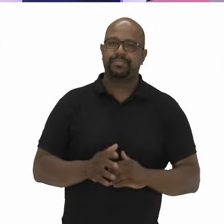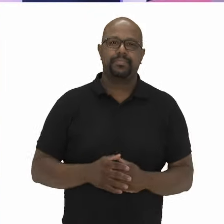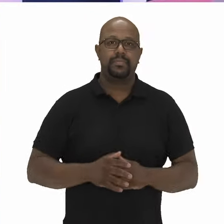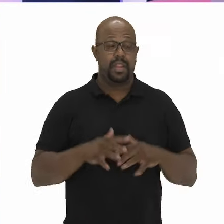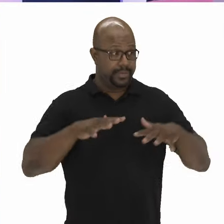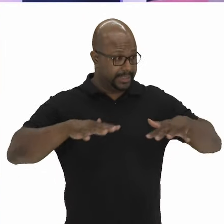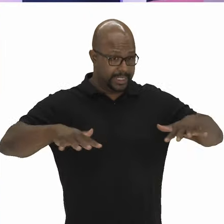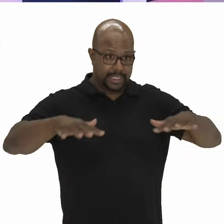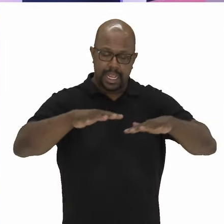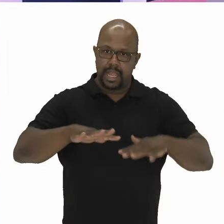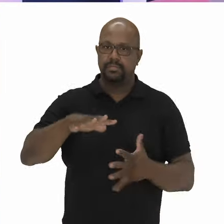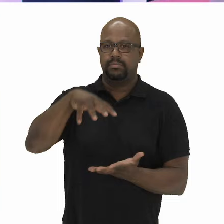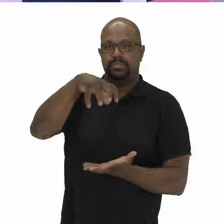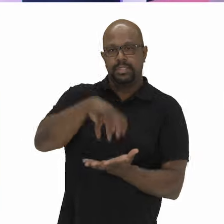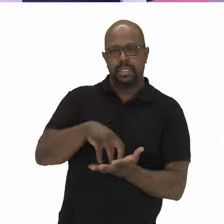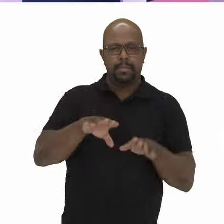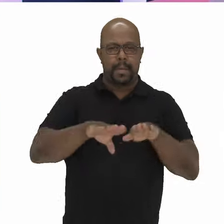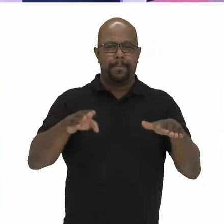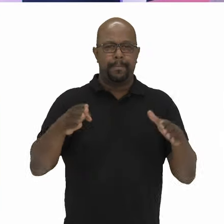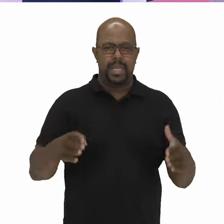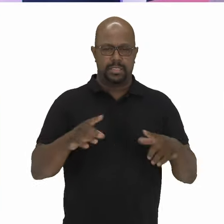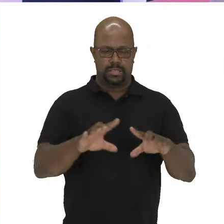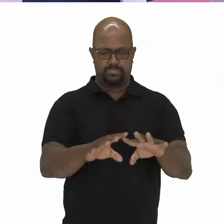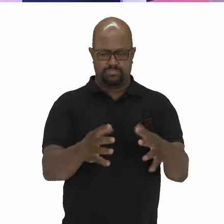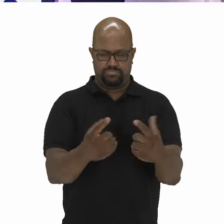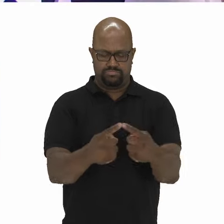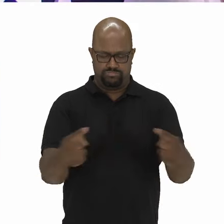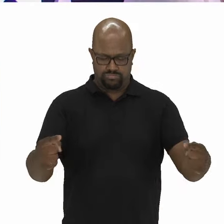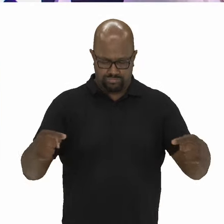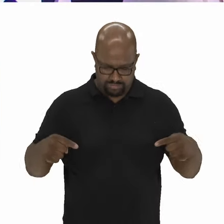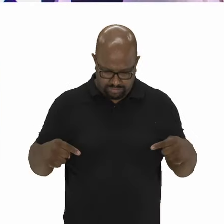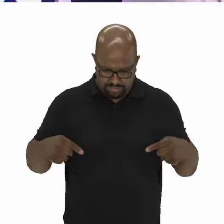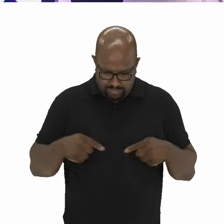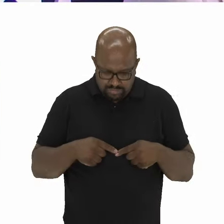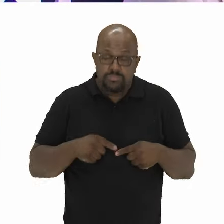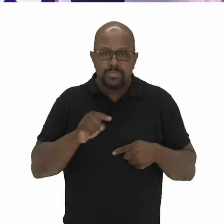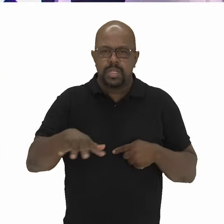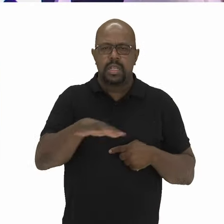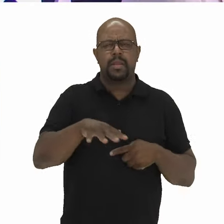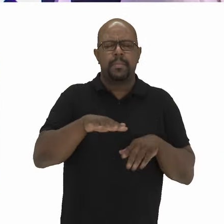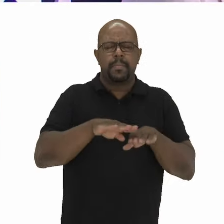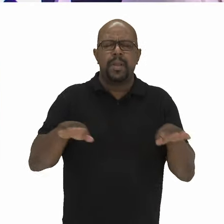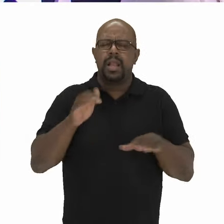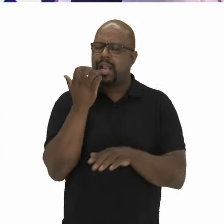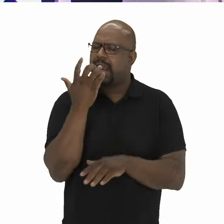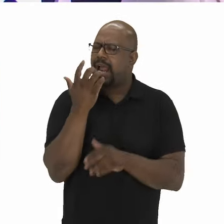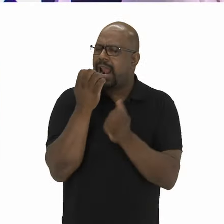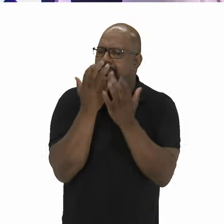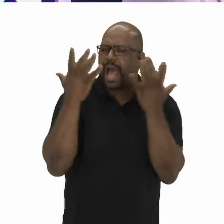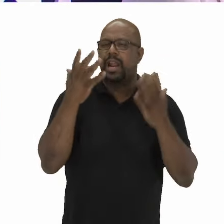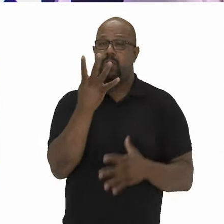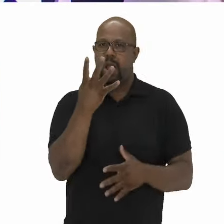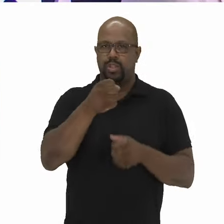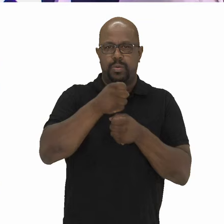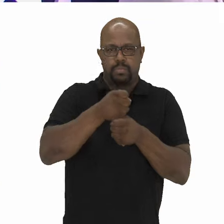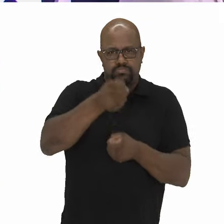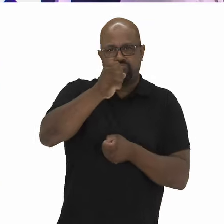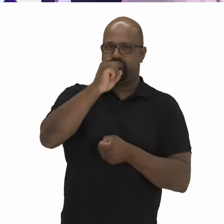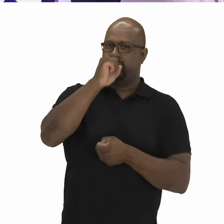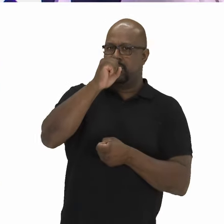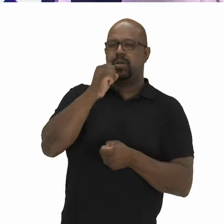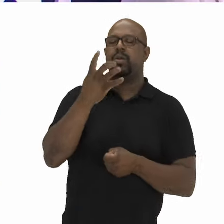é o cenário no centro uma mesa retangular com um tampo de madeira Clara sobre a mesa quatro microfones a